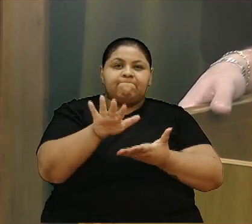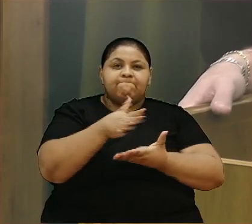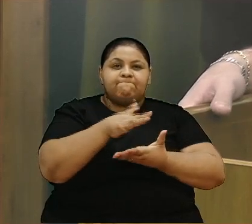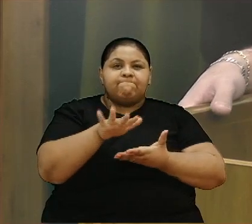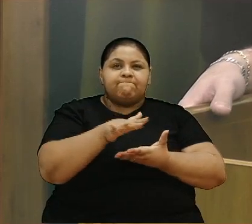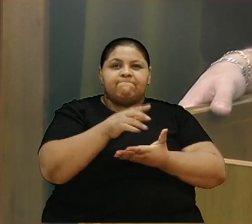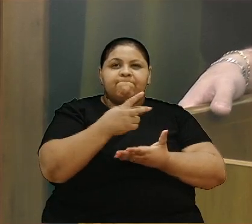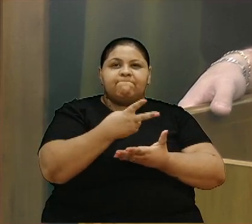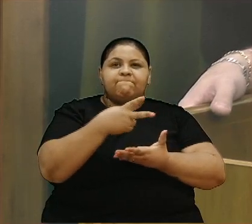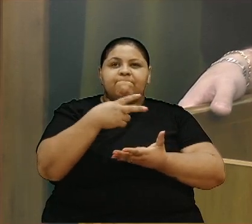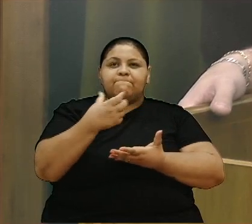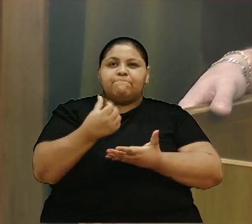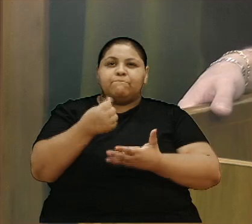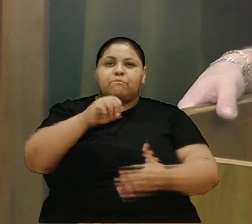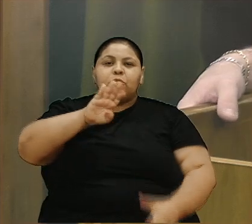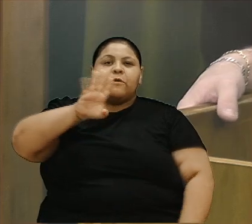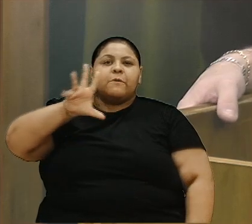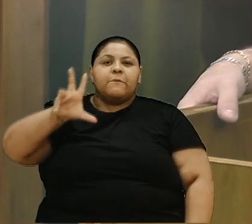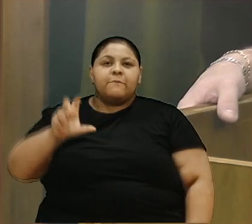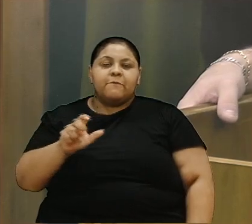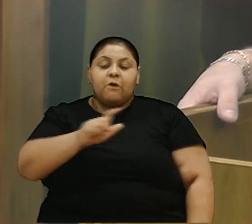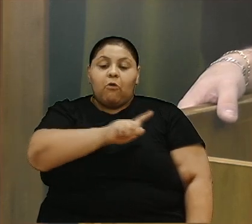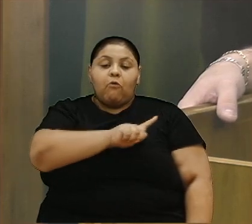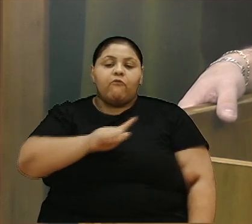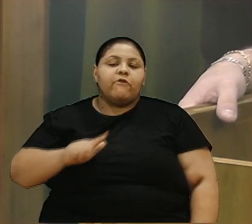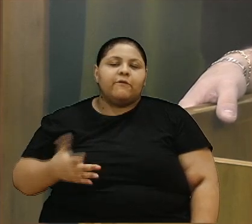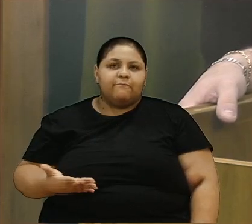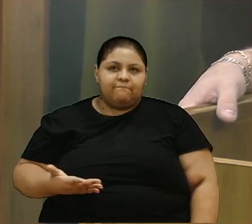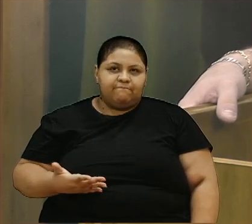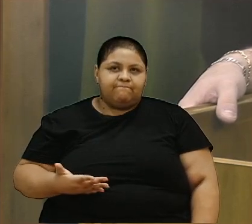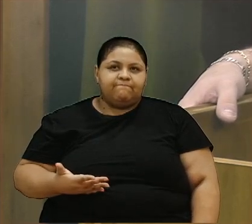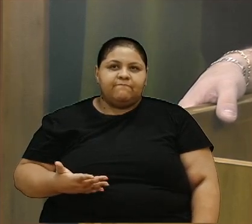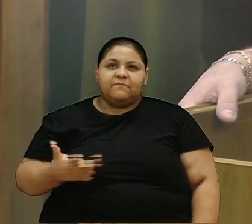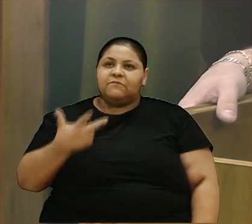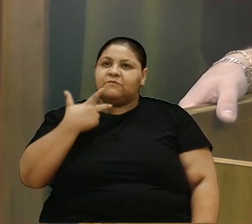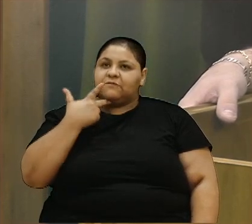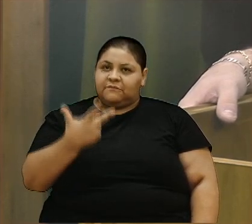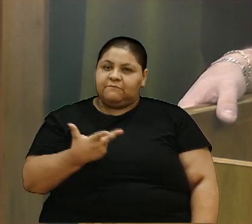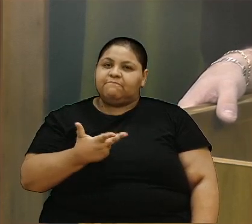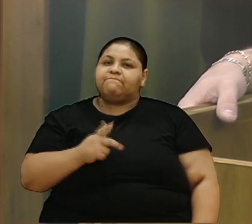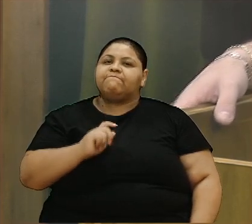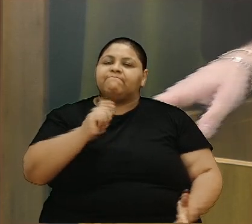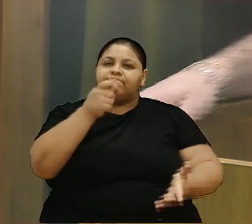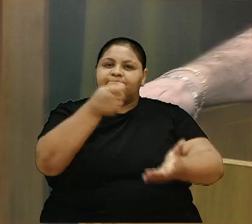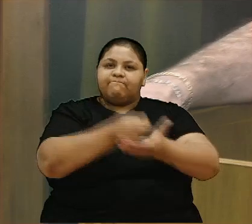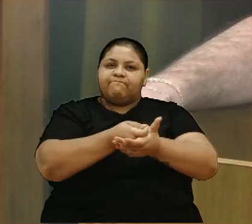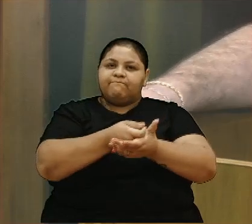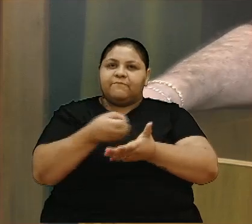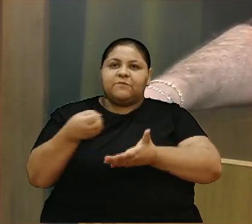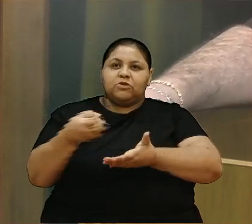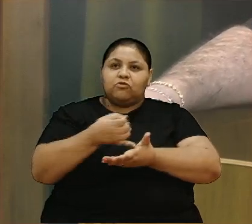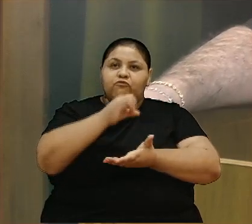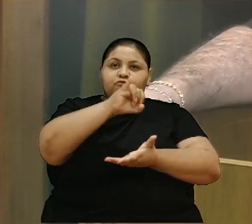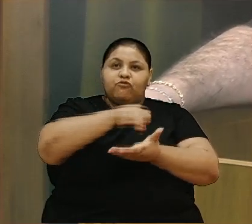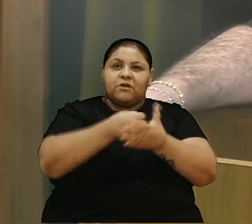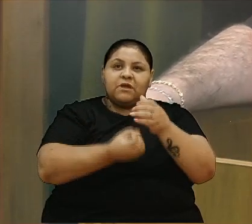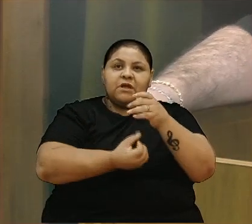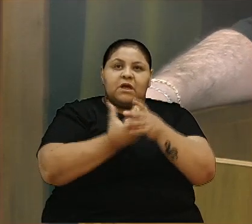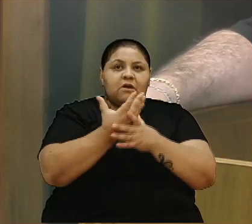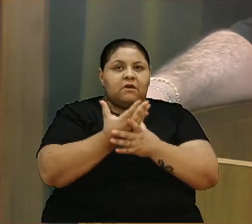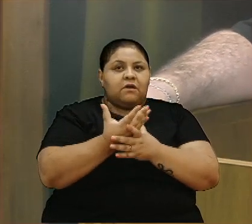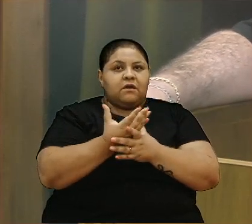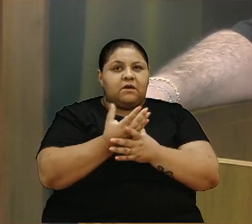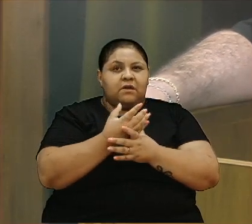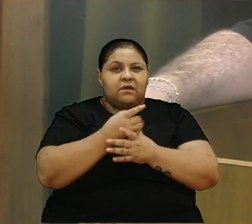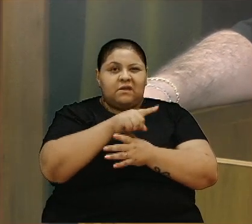aproximadamente 26 bilhões ao governo, que afirma que vai compensar com esse novo imposto criado.